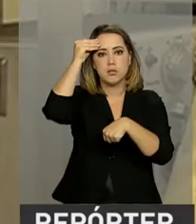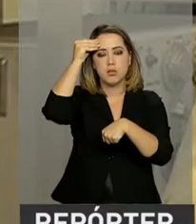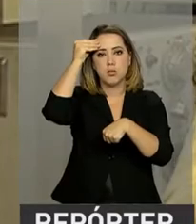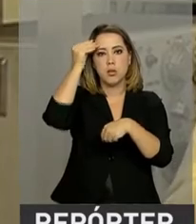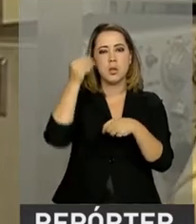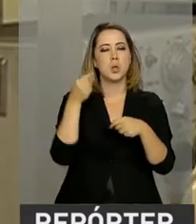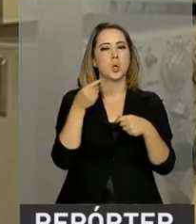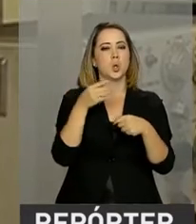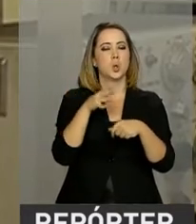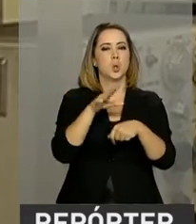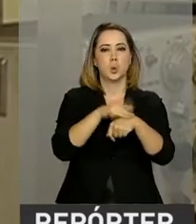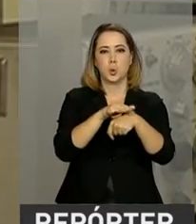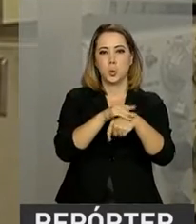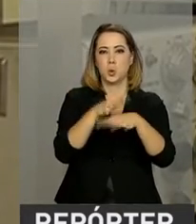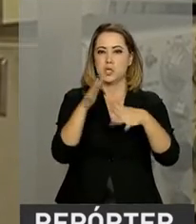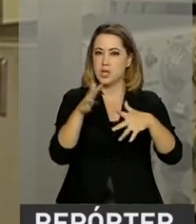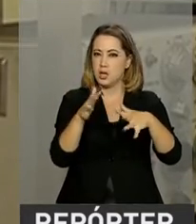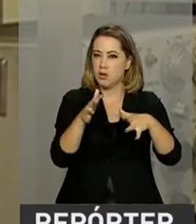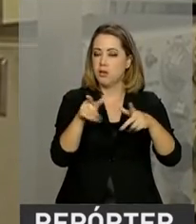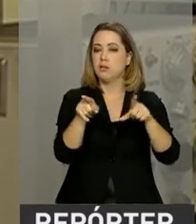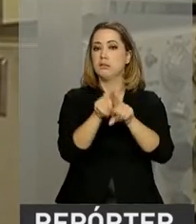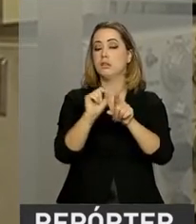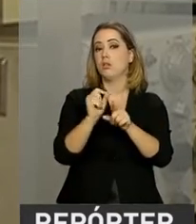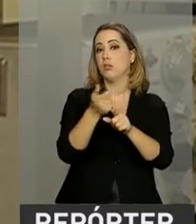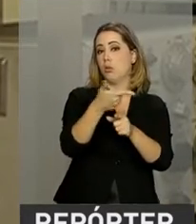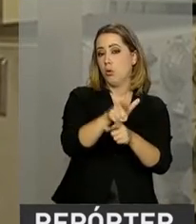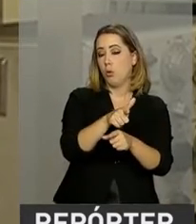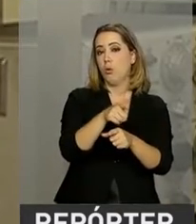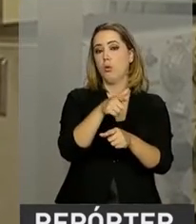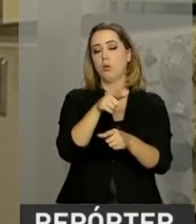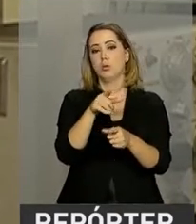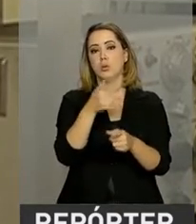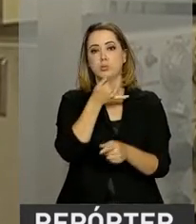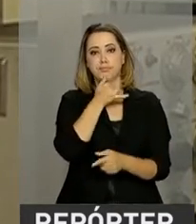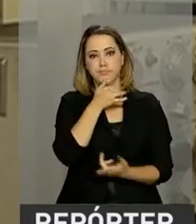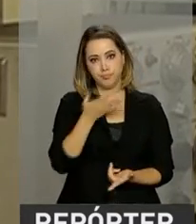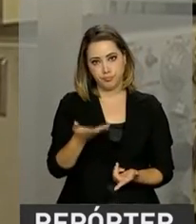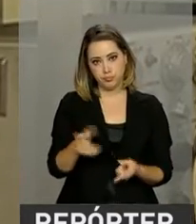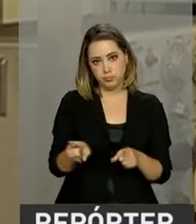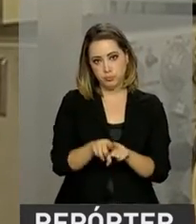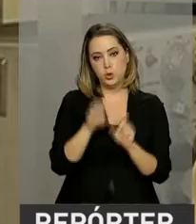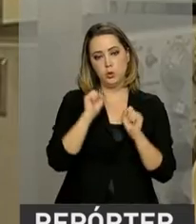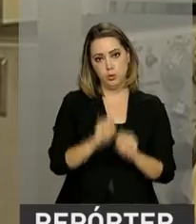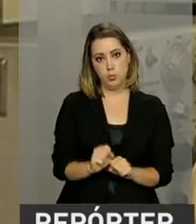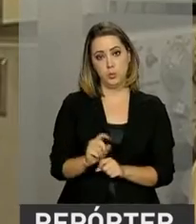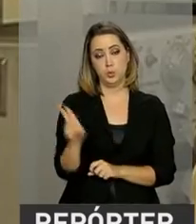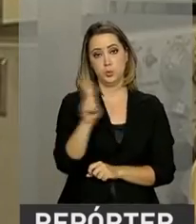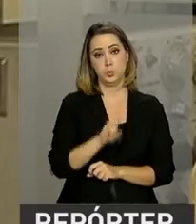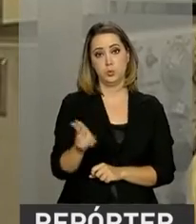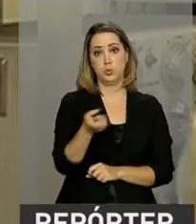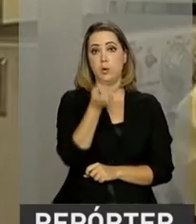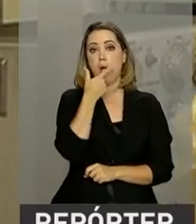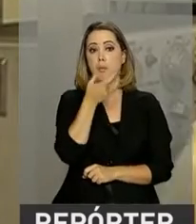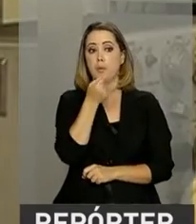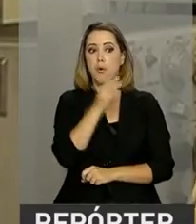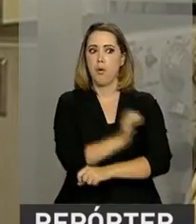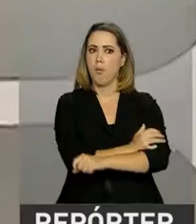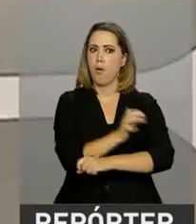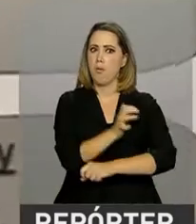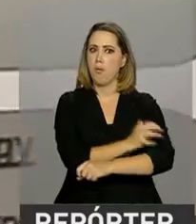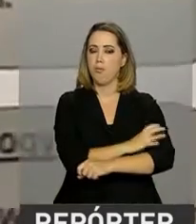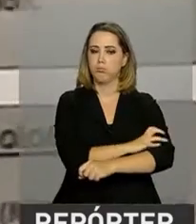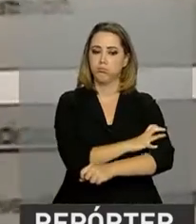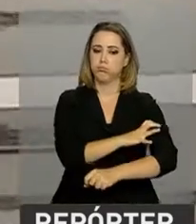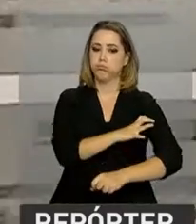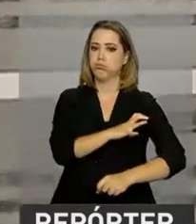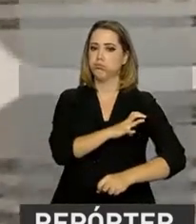todas as doenças em que a liberação e transmissões está prejudicada então a gente poderia usar este medicamento bloqueia de capital para corrigir